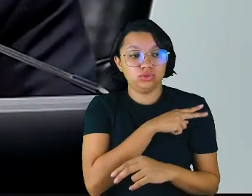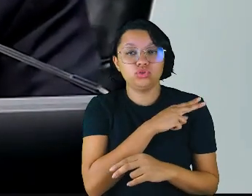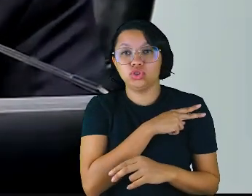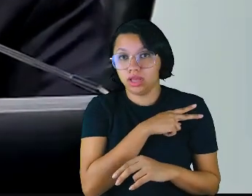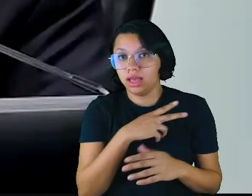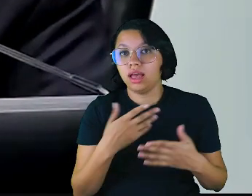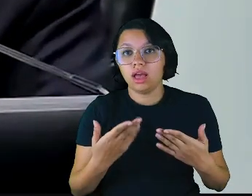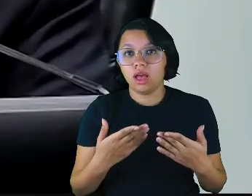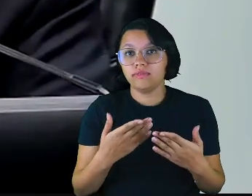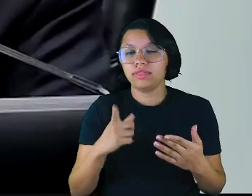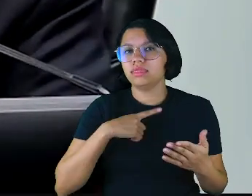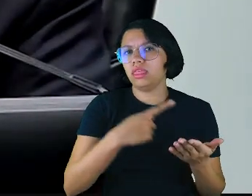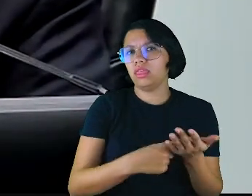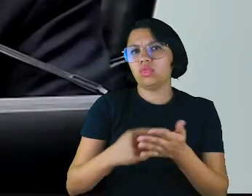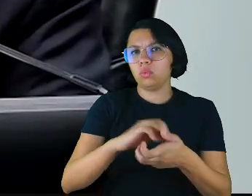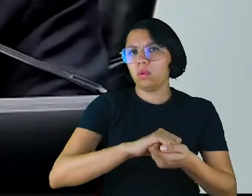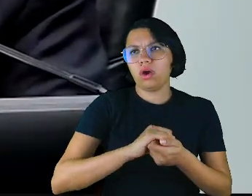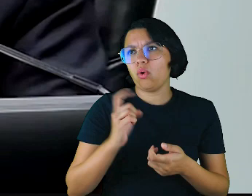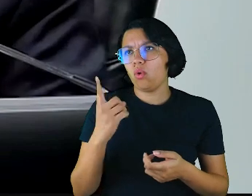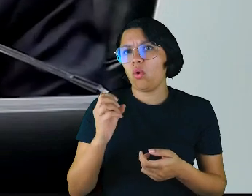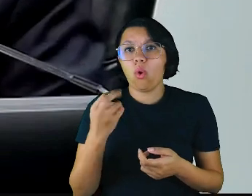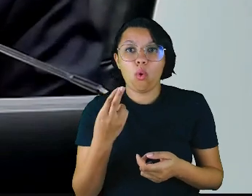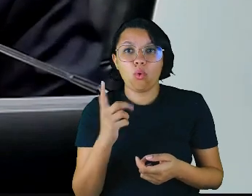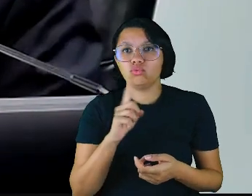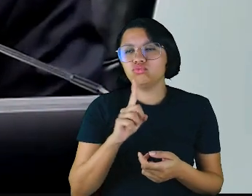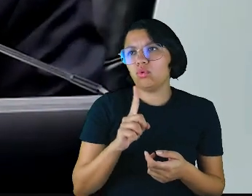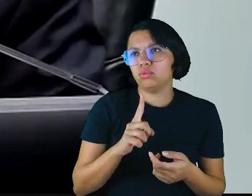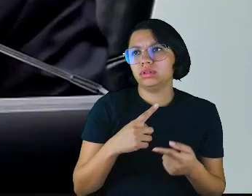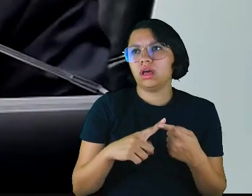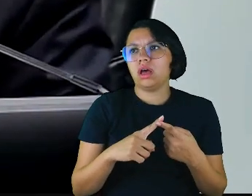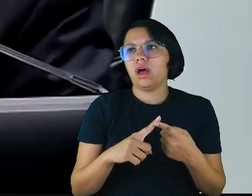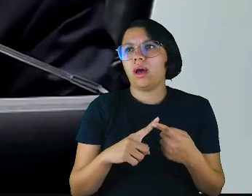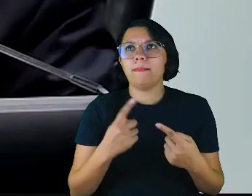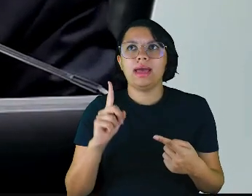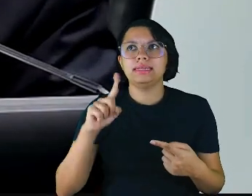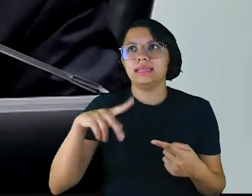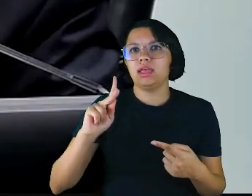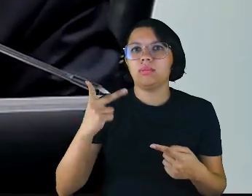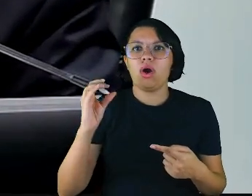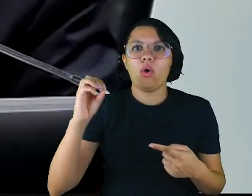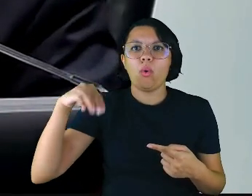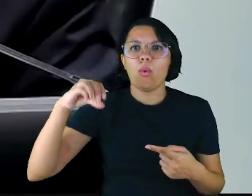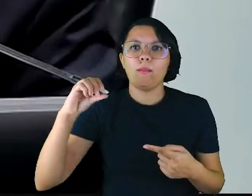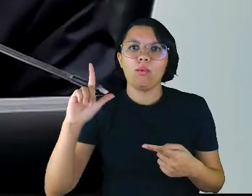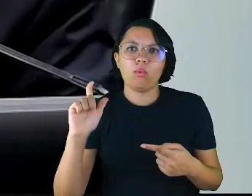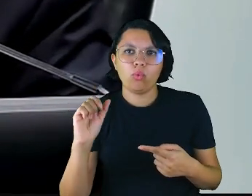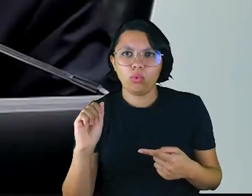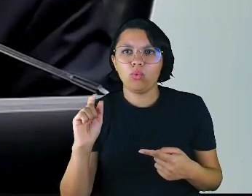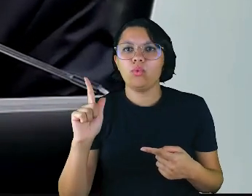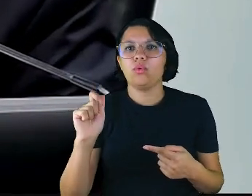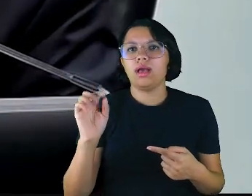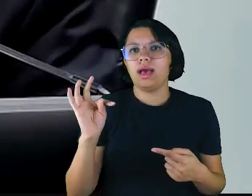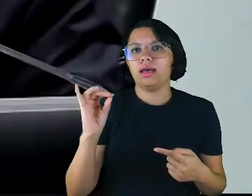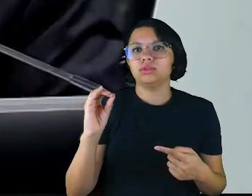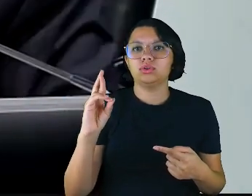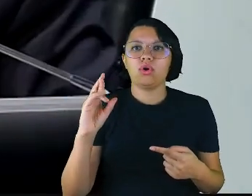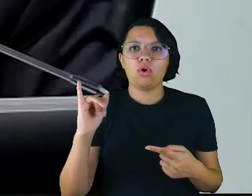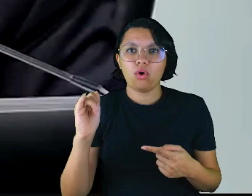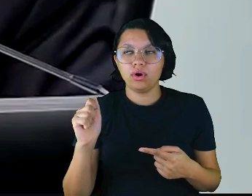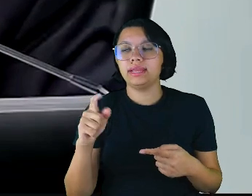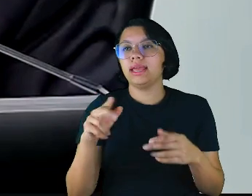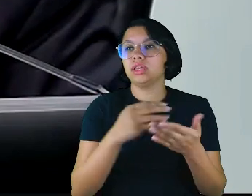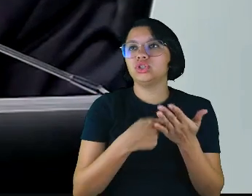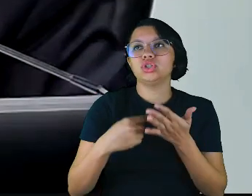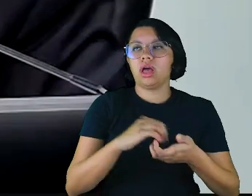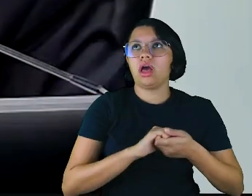dele. Vindo um acordo ou não, ótimo, tudo bem. Mas é homologatória de acordo, vamos dizer, né, que